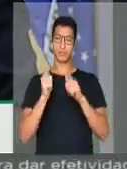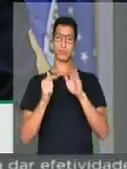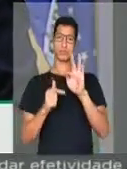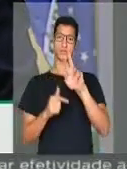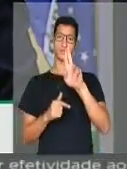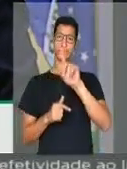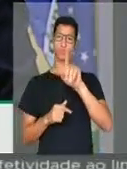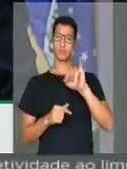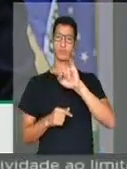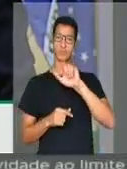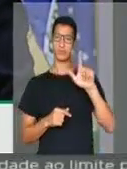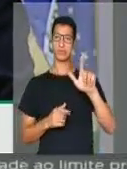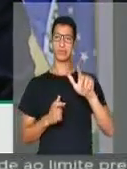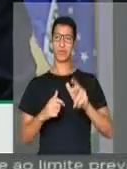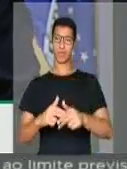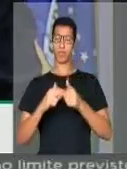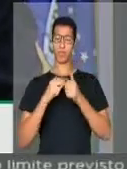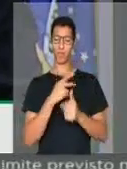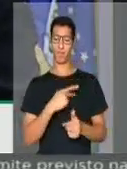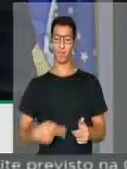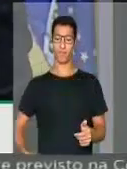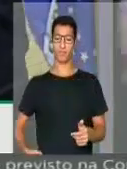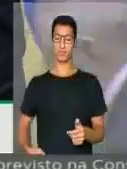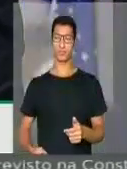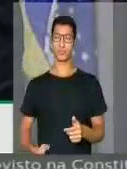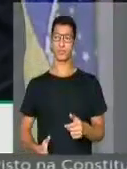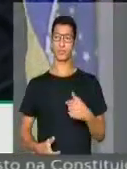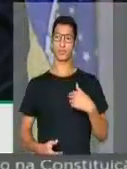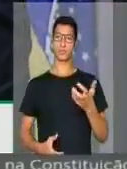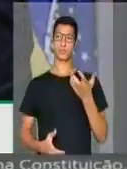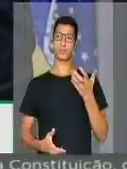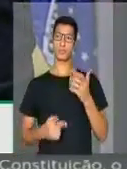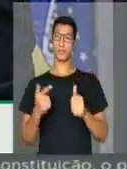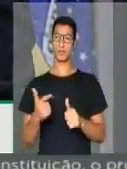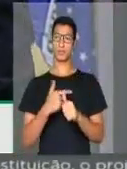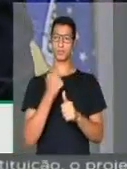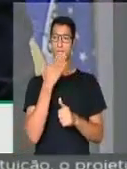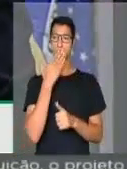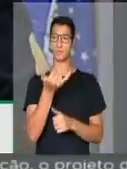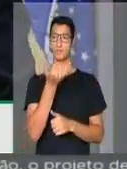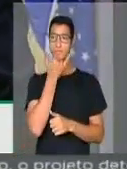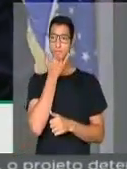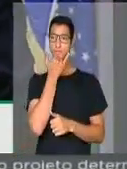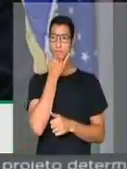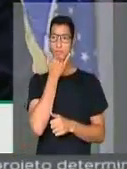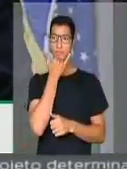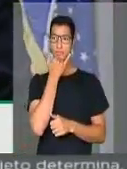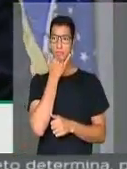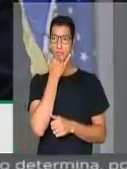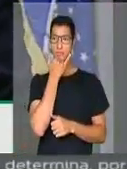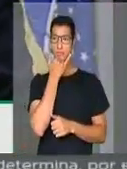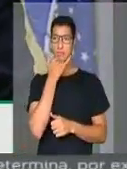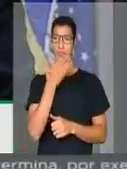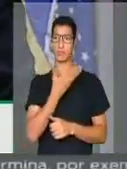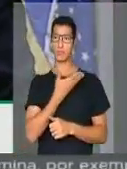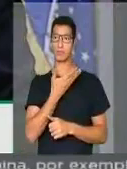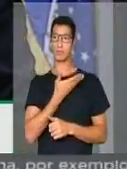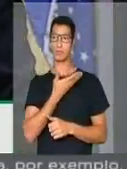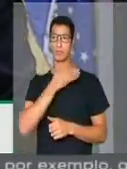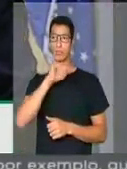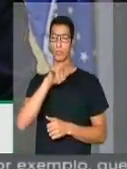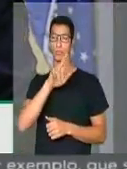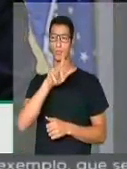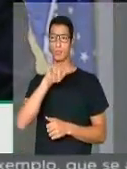fuzil. Por isso, senhor presidente, eu quero primeiro pedir desculpas ao meu amigo